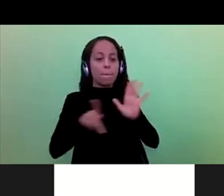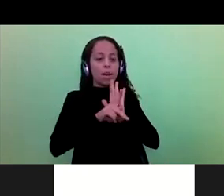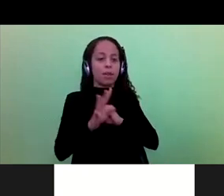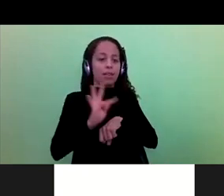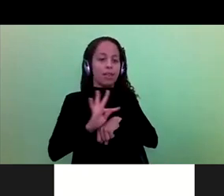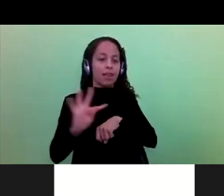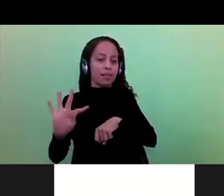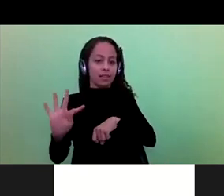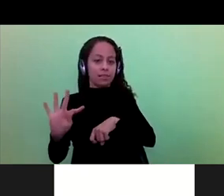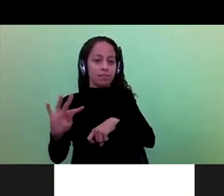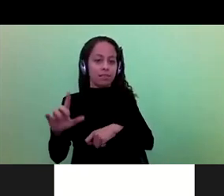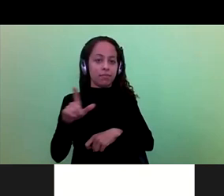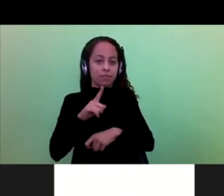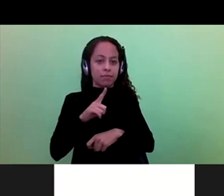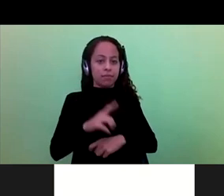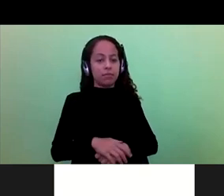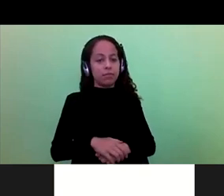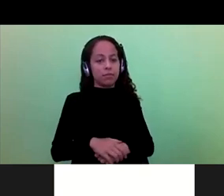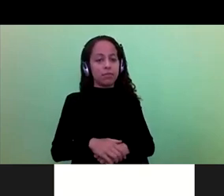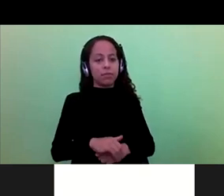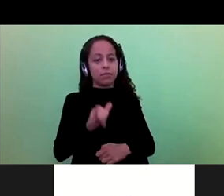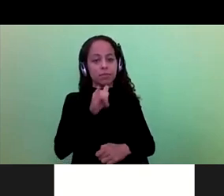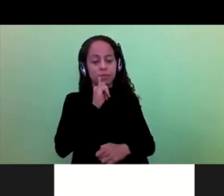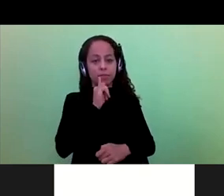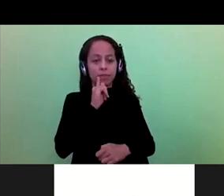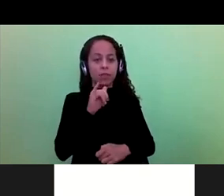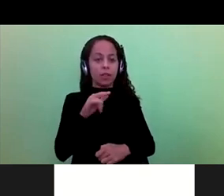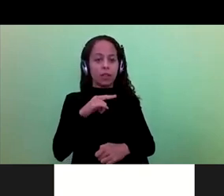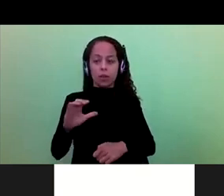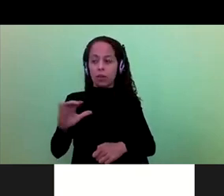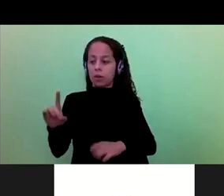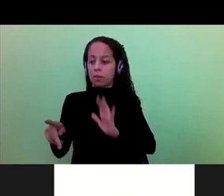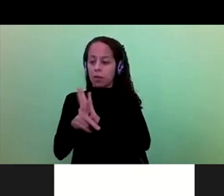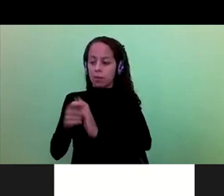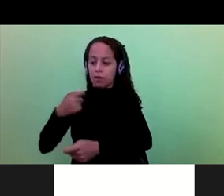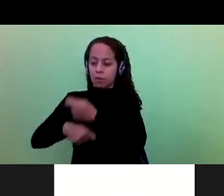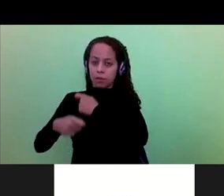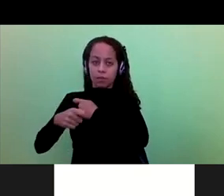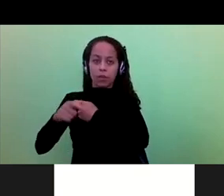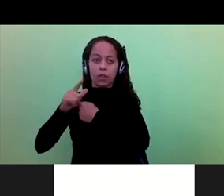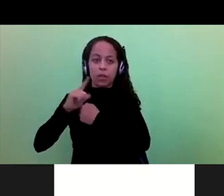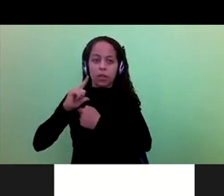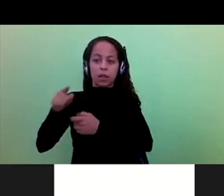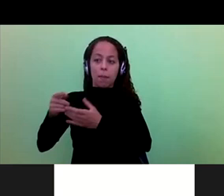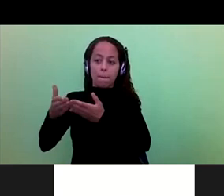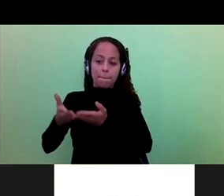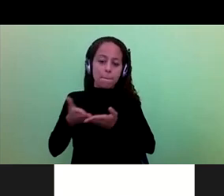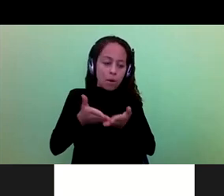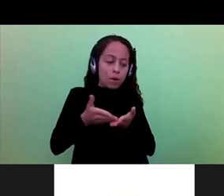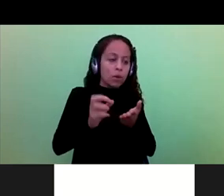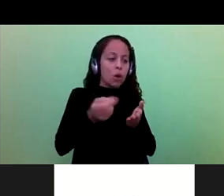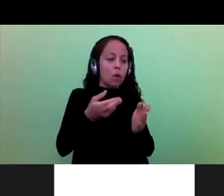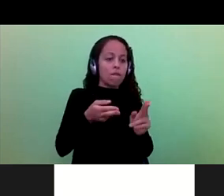técnicas. Então, na coordenadoria de administração, portos ou ferrovias.